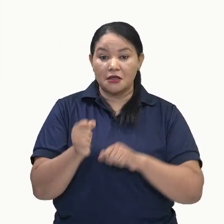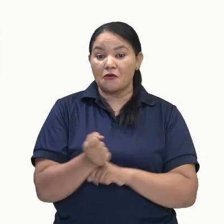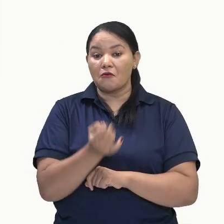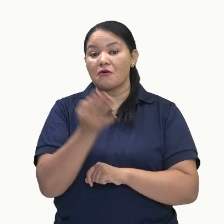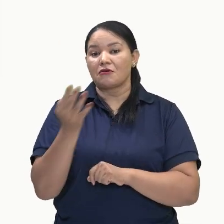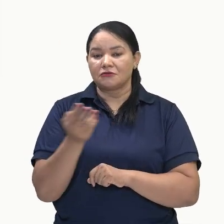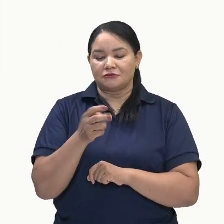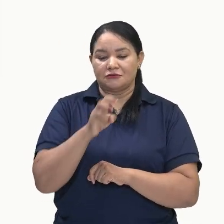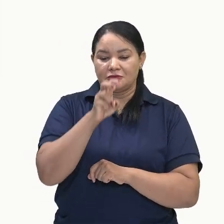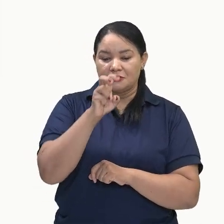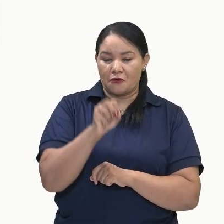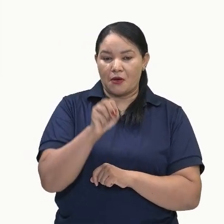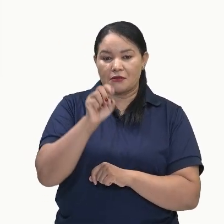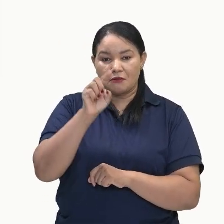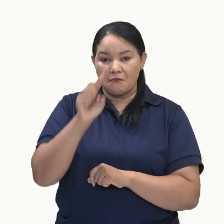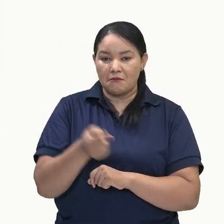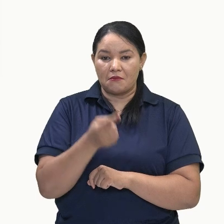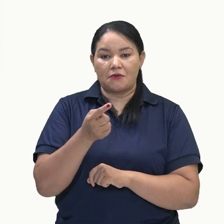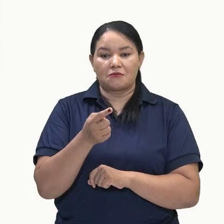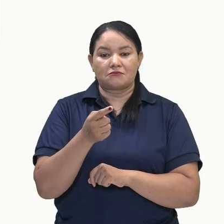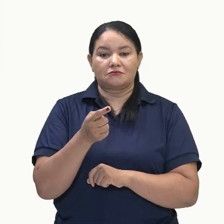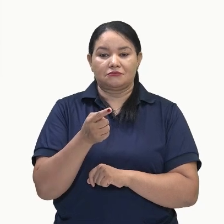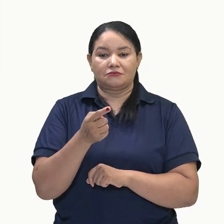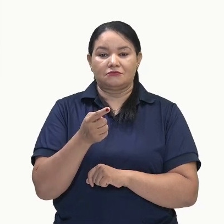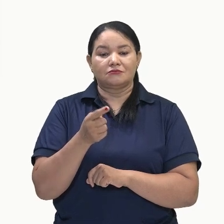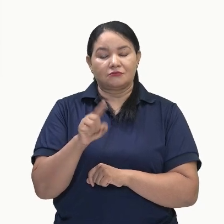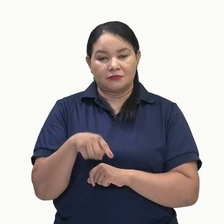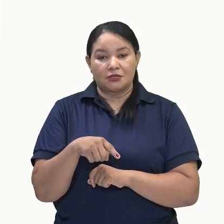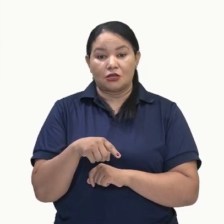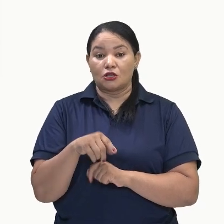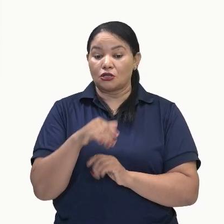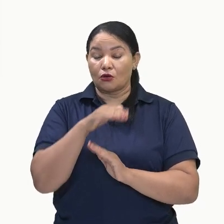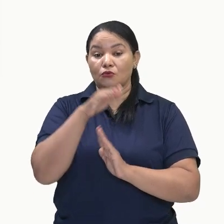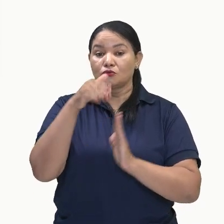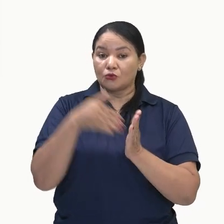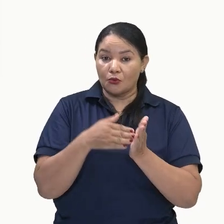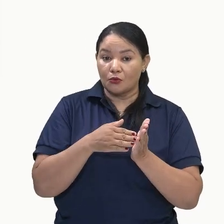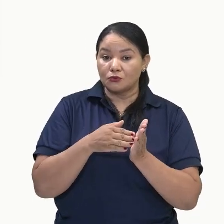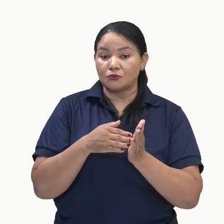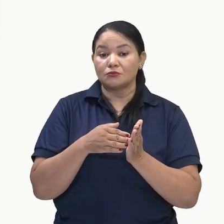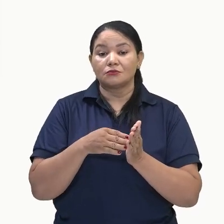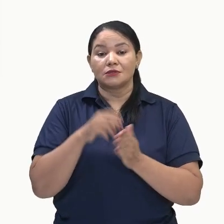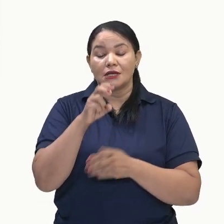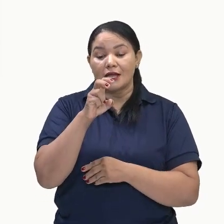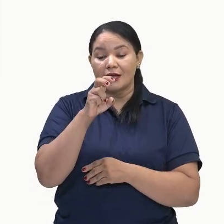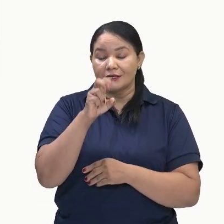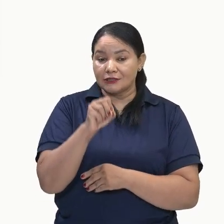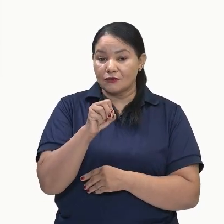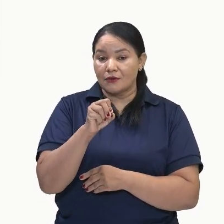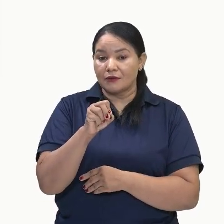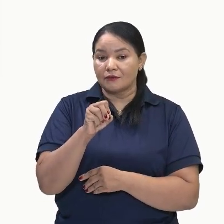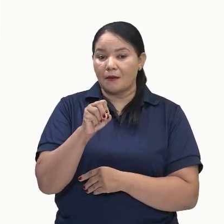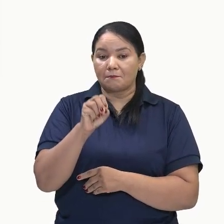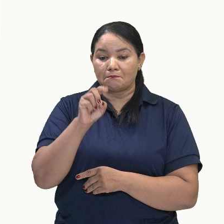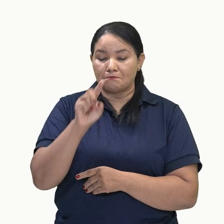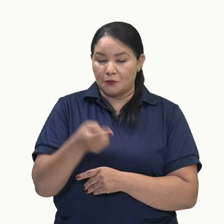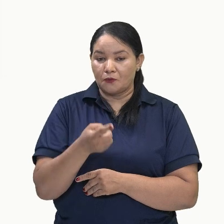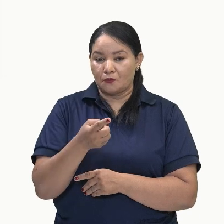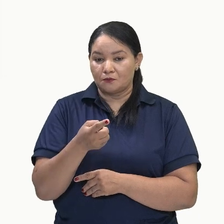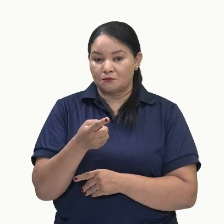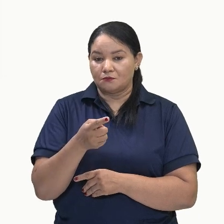equivale a 50 mil trabalhadores. Isso quer dizer que o todo, marca bem o que eu dizer para você, ó, o todo equivale a 50